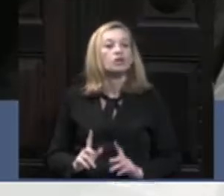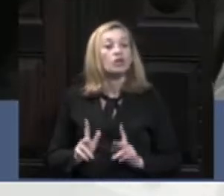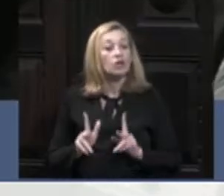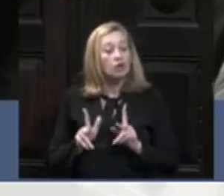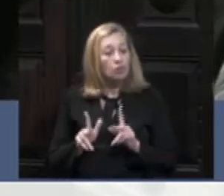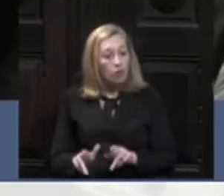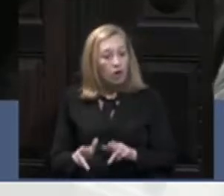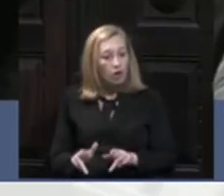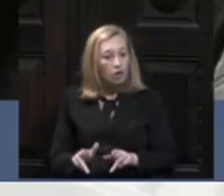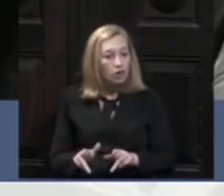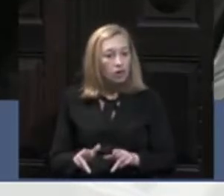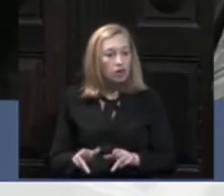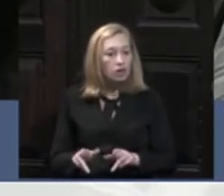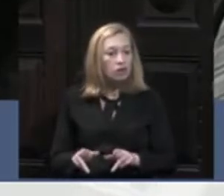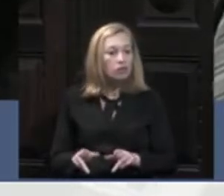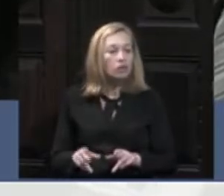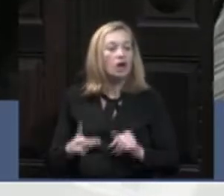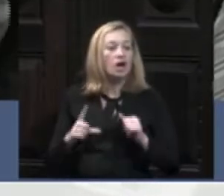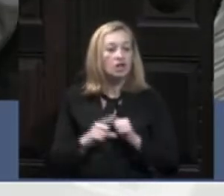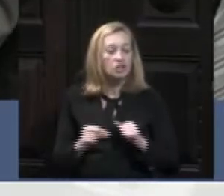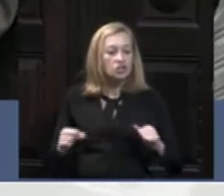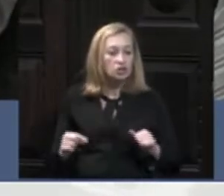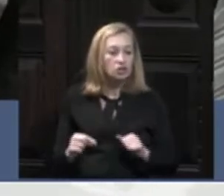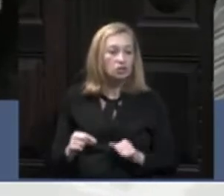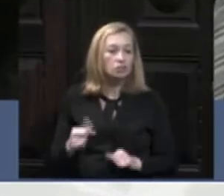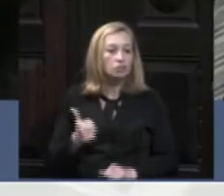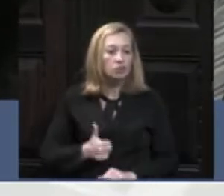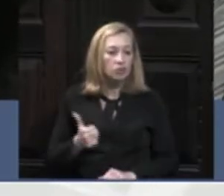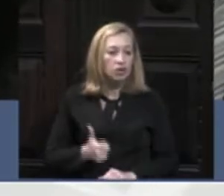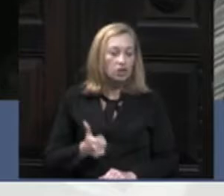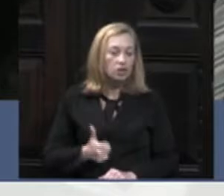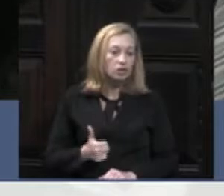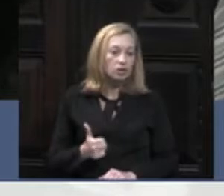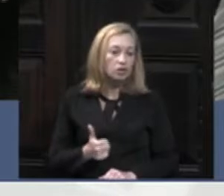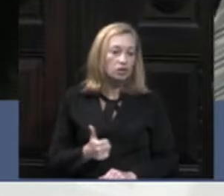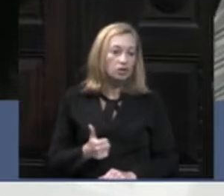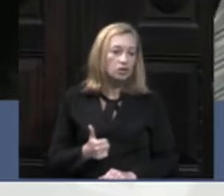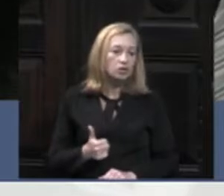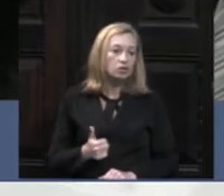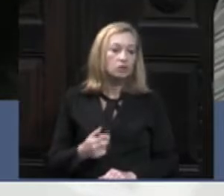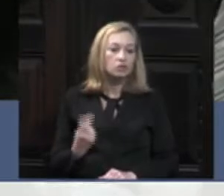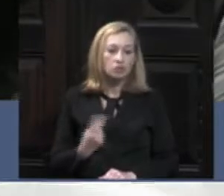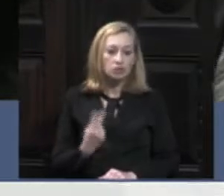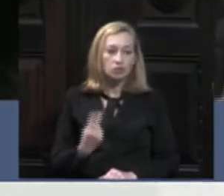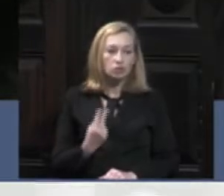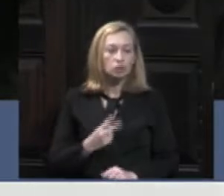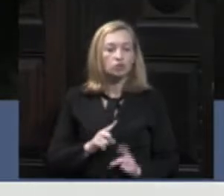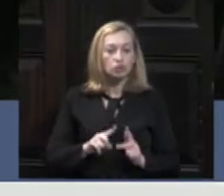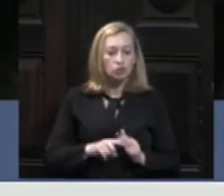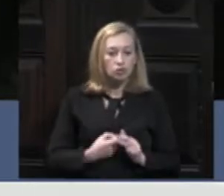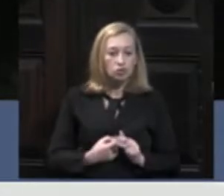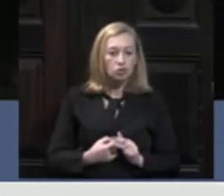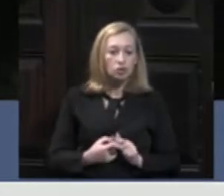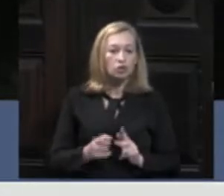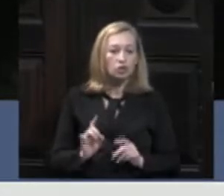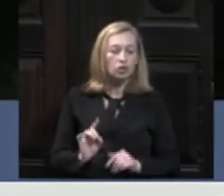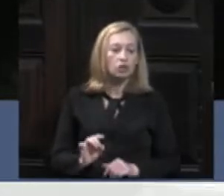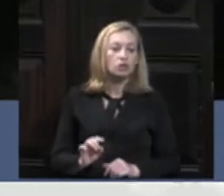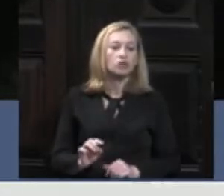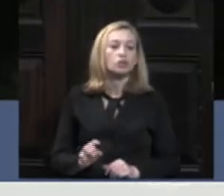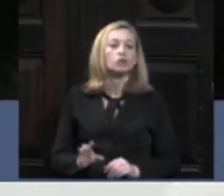parecer no artigo 1º. São essas duas mudanças. Então,